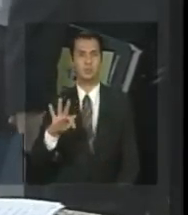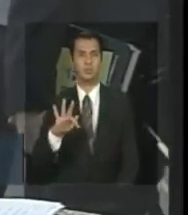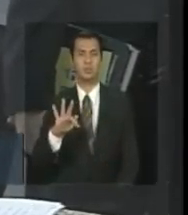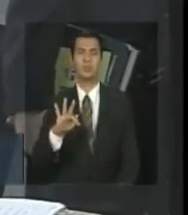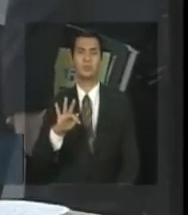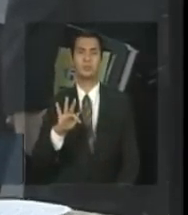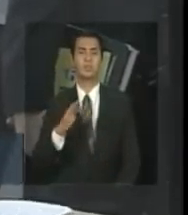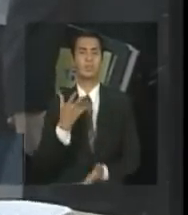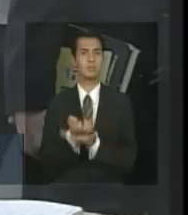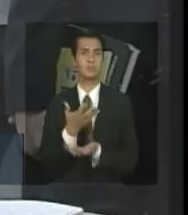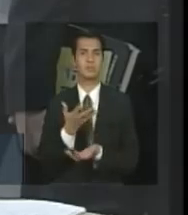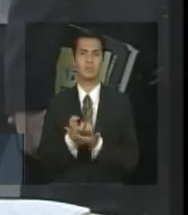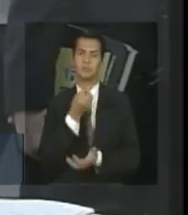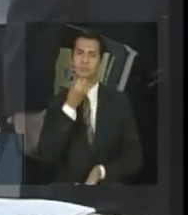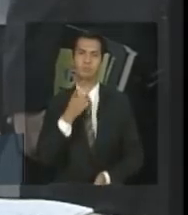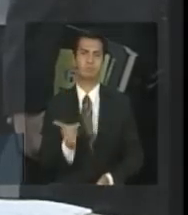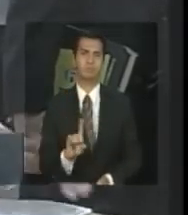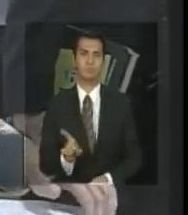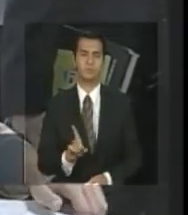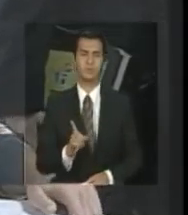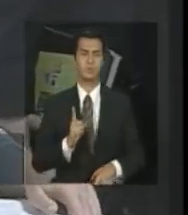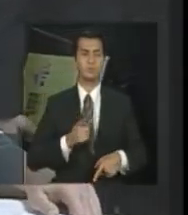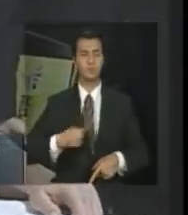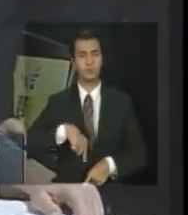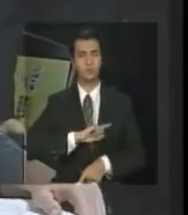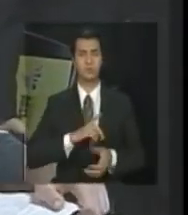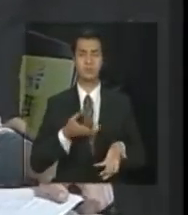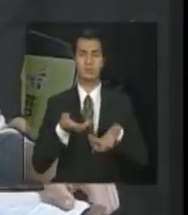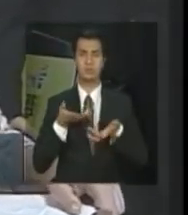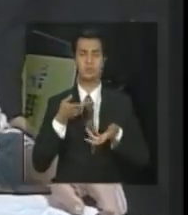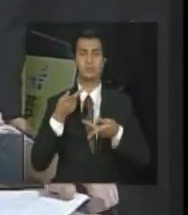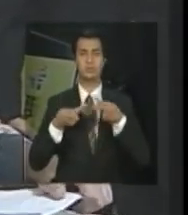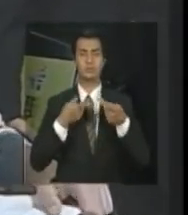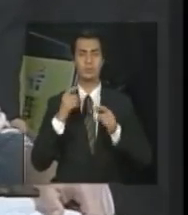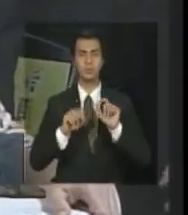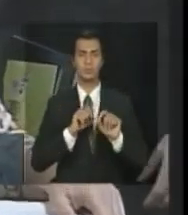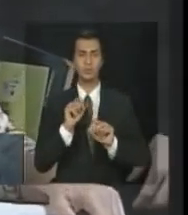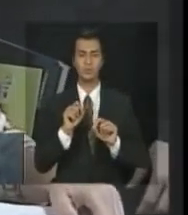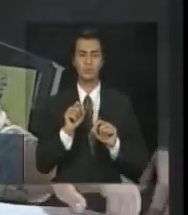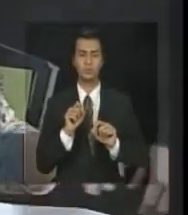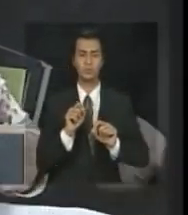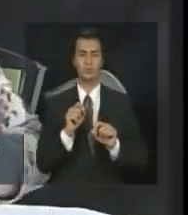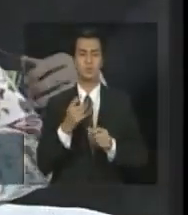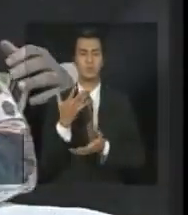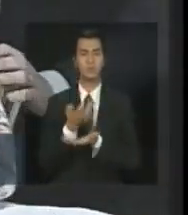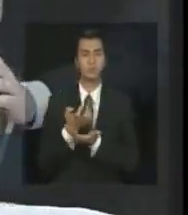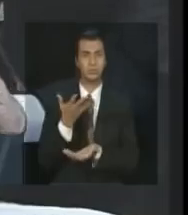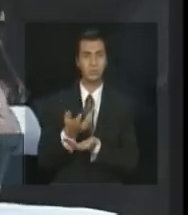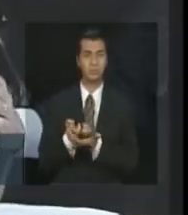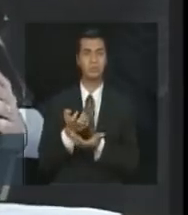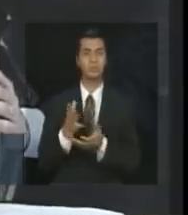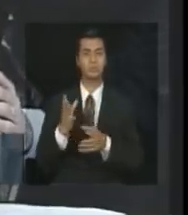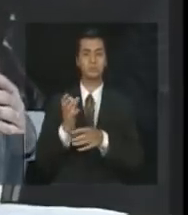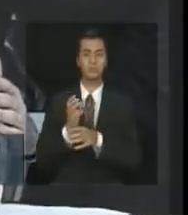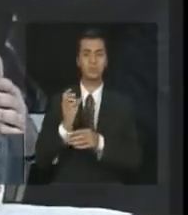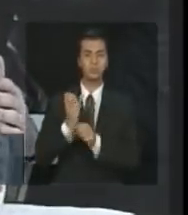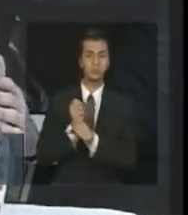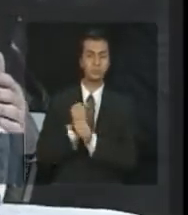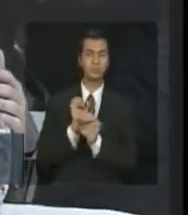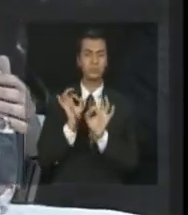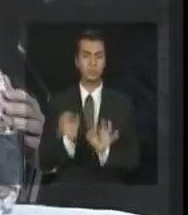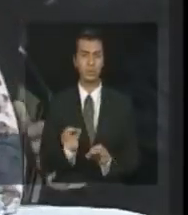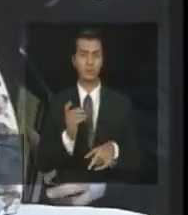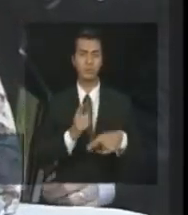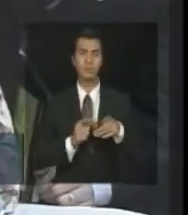esses dados e poder recolocar o dado no o dado mostrando, inclusive,